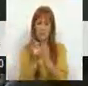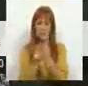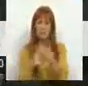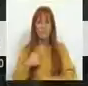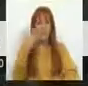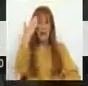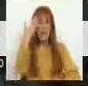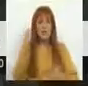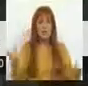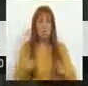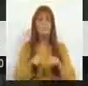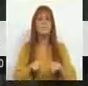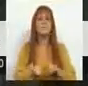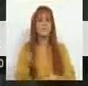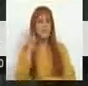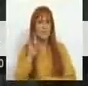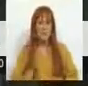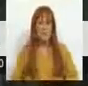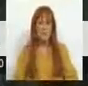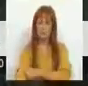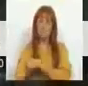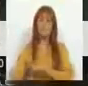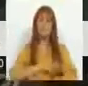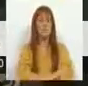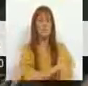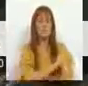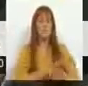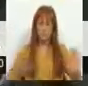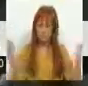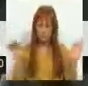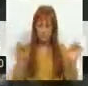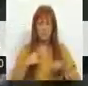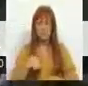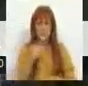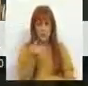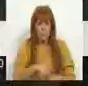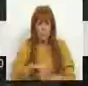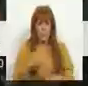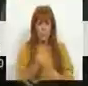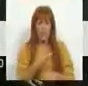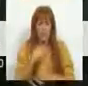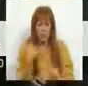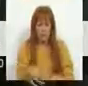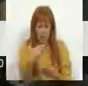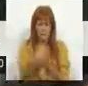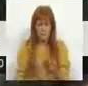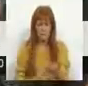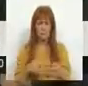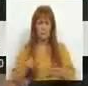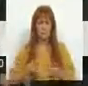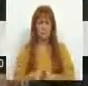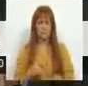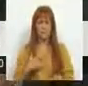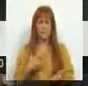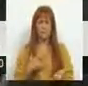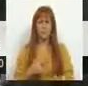que nos parecem ser essenciais. Não usaram esse argumento várias vezes. Eu tenho aqui, inclusivamente,